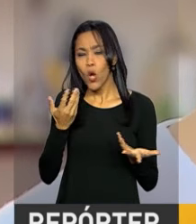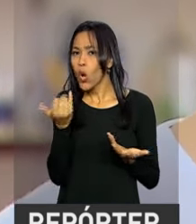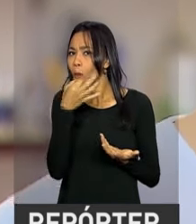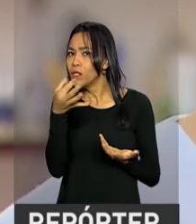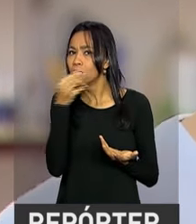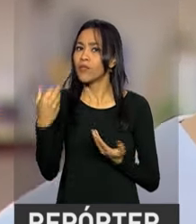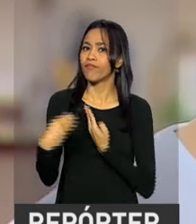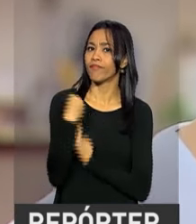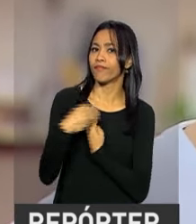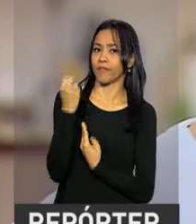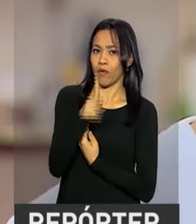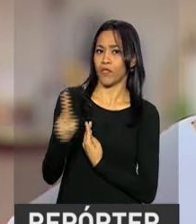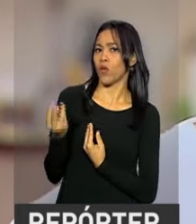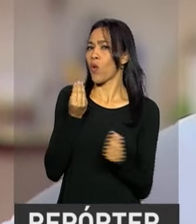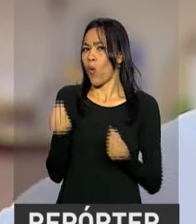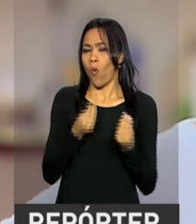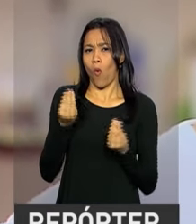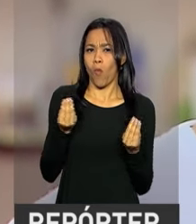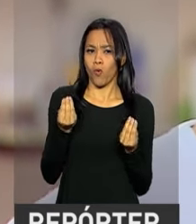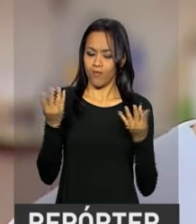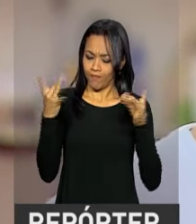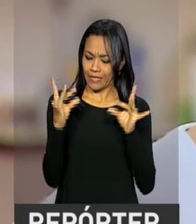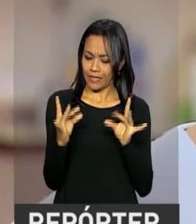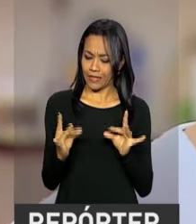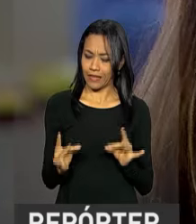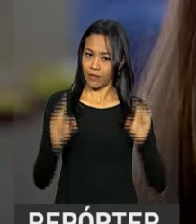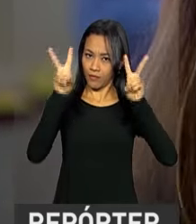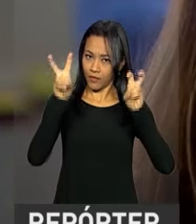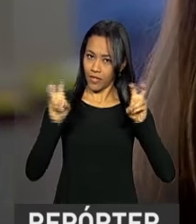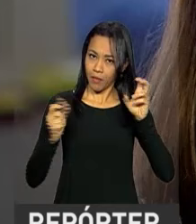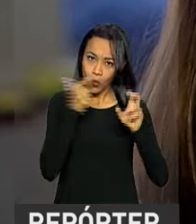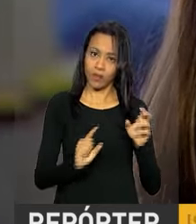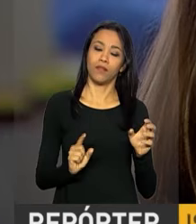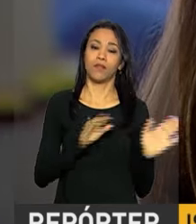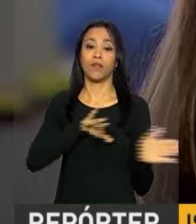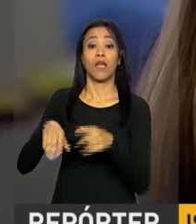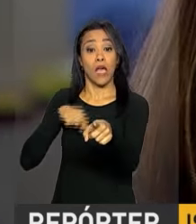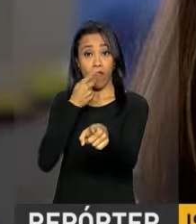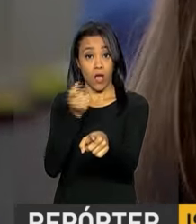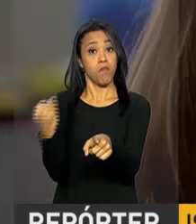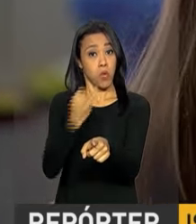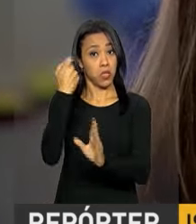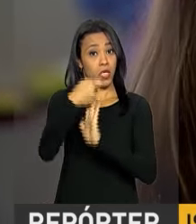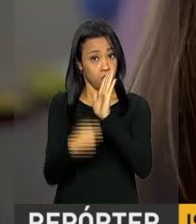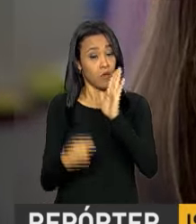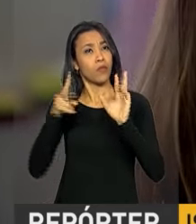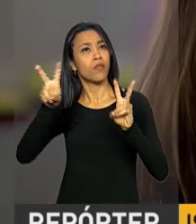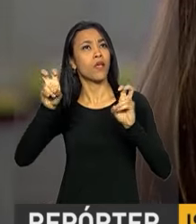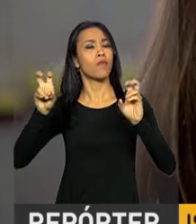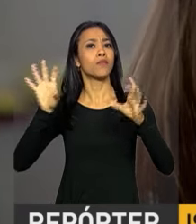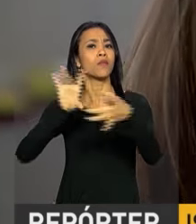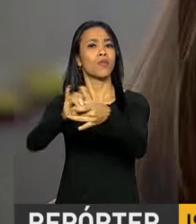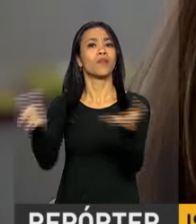da professora queria saber mais abordar o tema para que minha redação fique mais produtiva é muito importante a redação porque ela tá bastante na atualidade esses